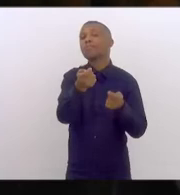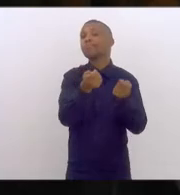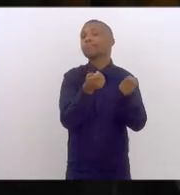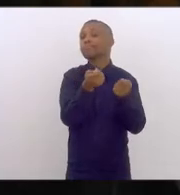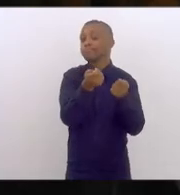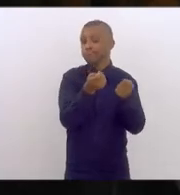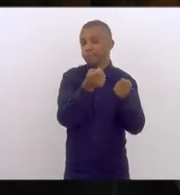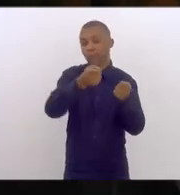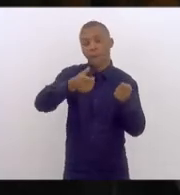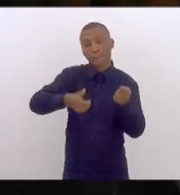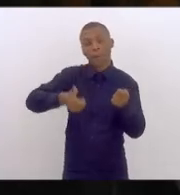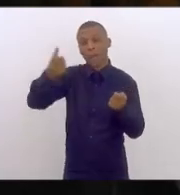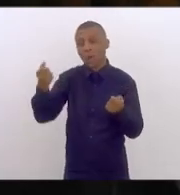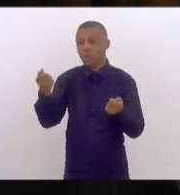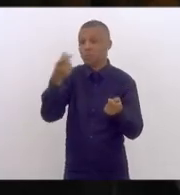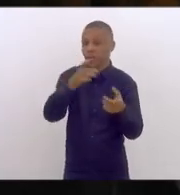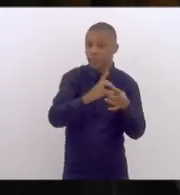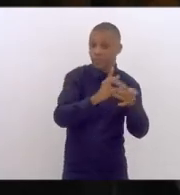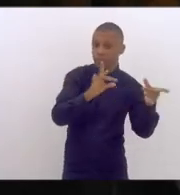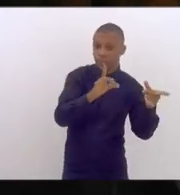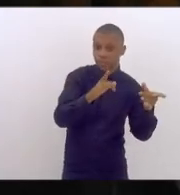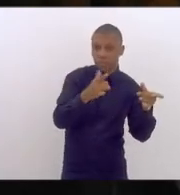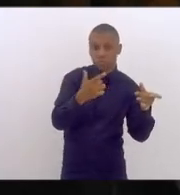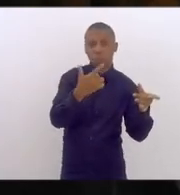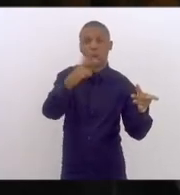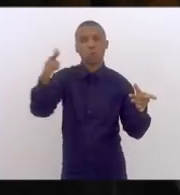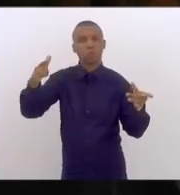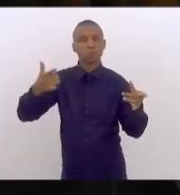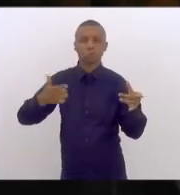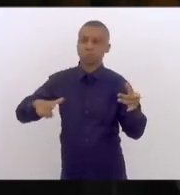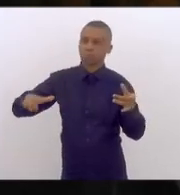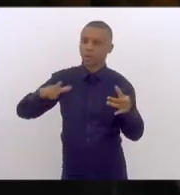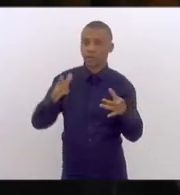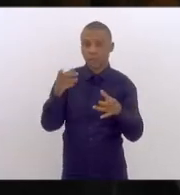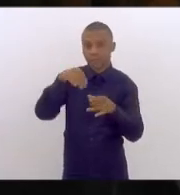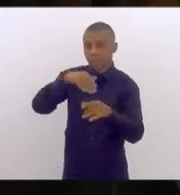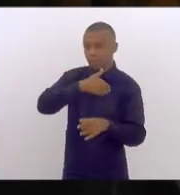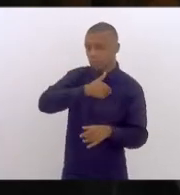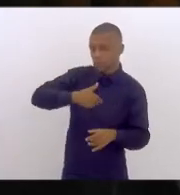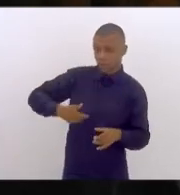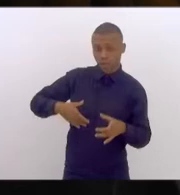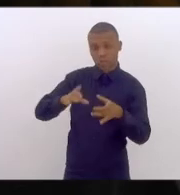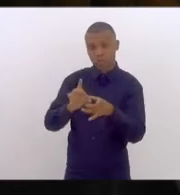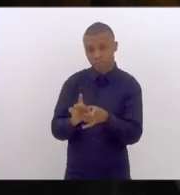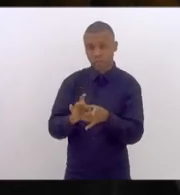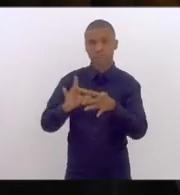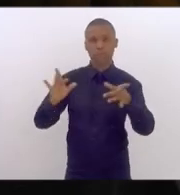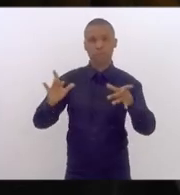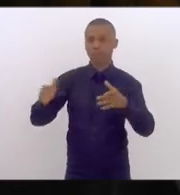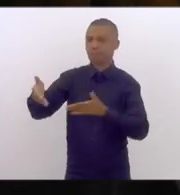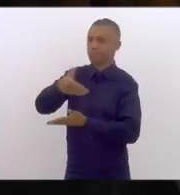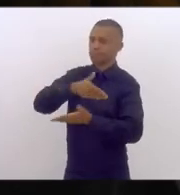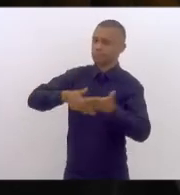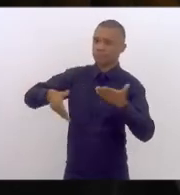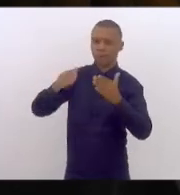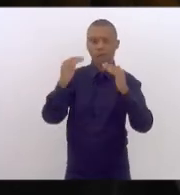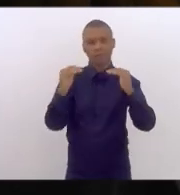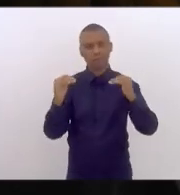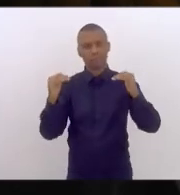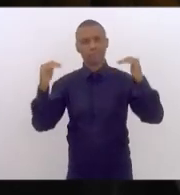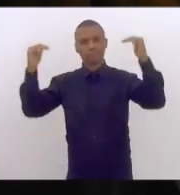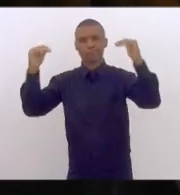esse e no estado democrático de direito é a soberania